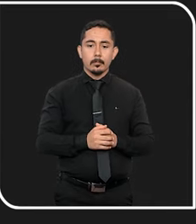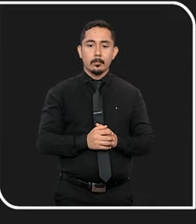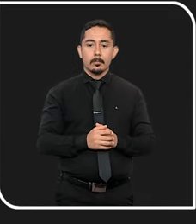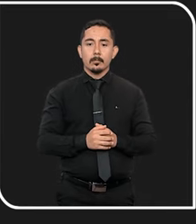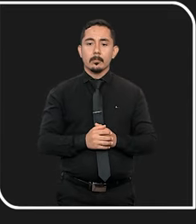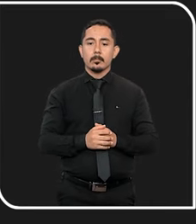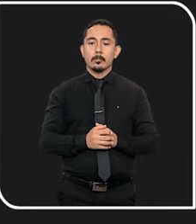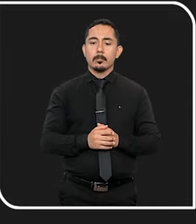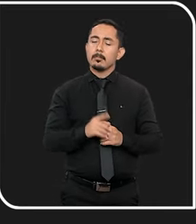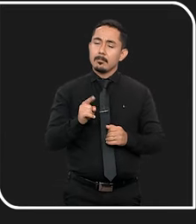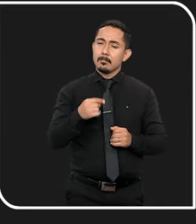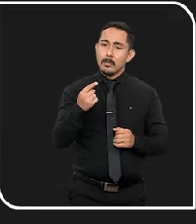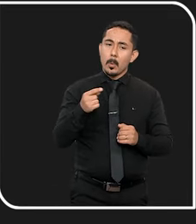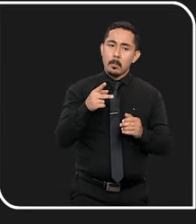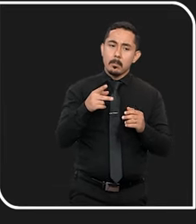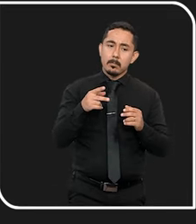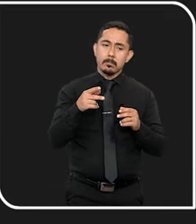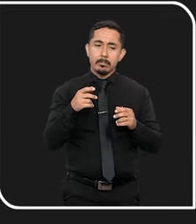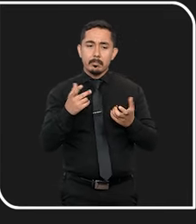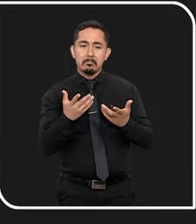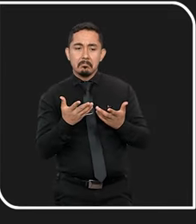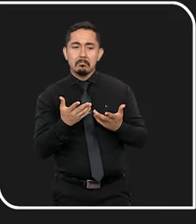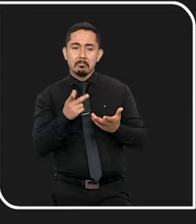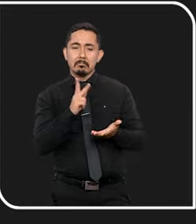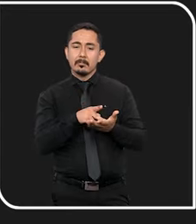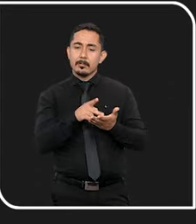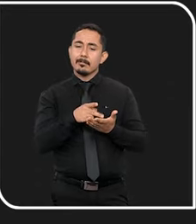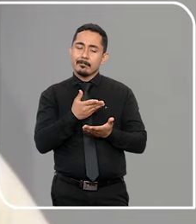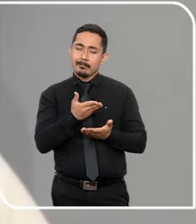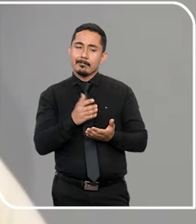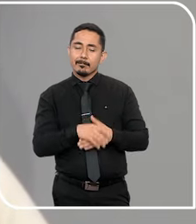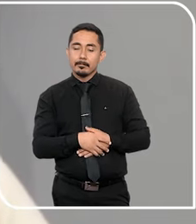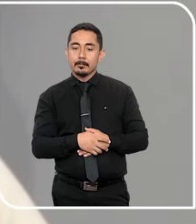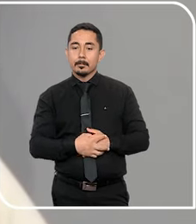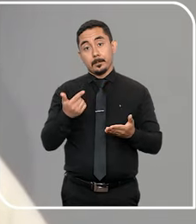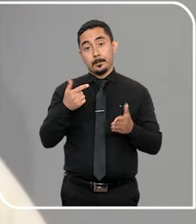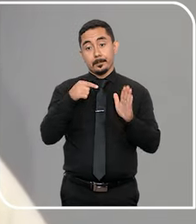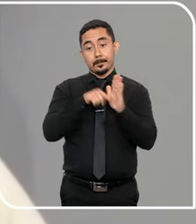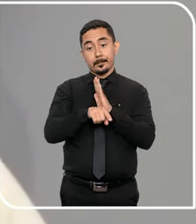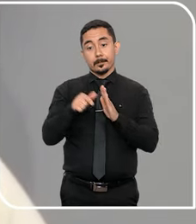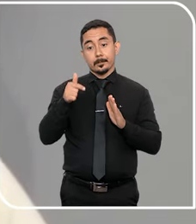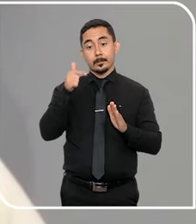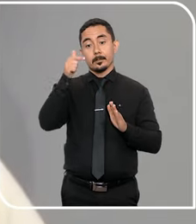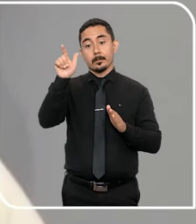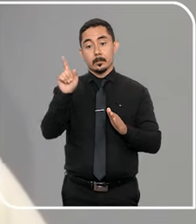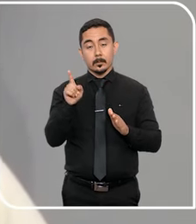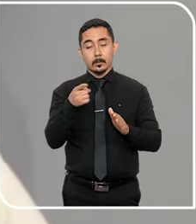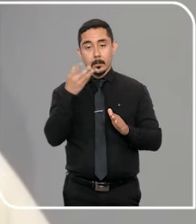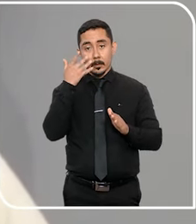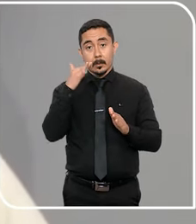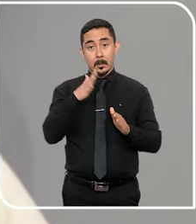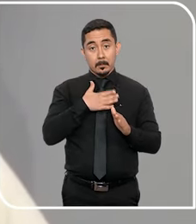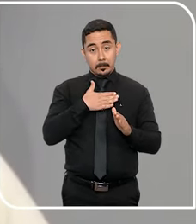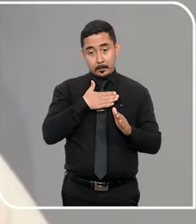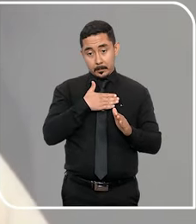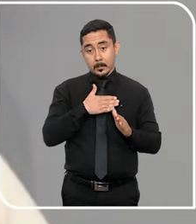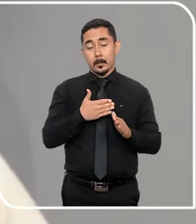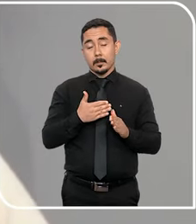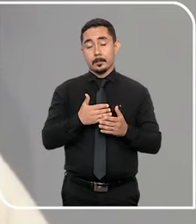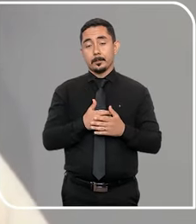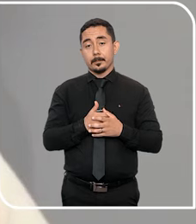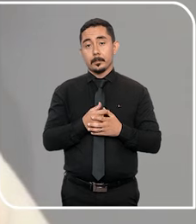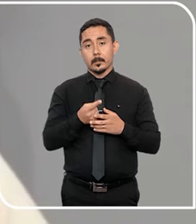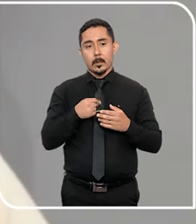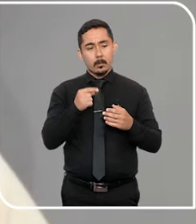né Na hora eu a gente conversando mas eu foi Fi Nossa Que rico sabe então gente mais uma pergunta aqui ó na minha